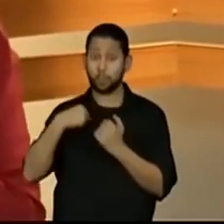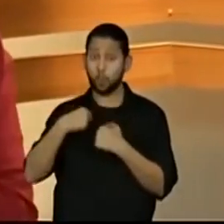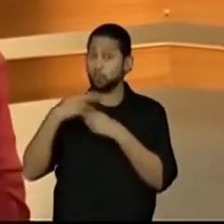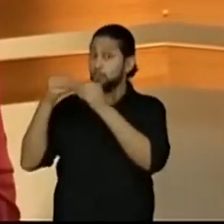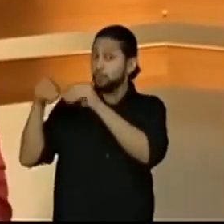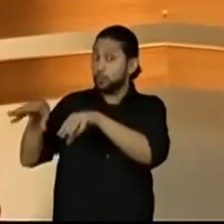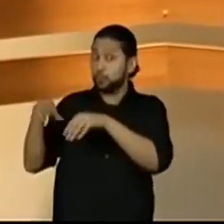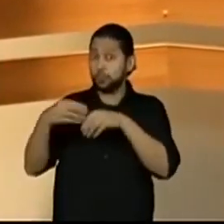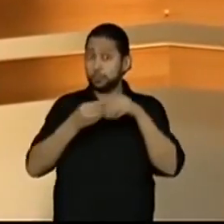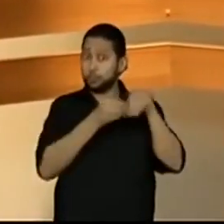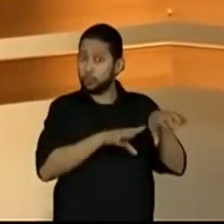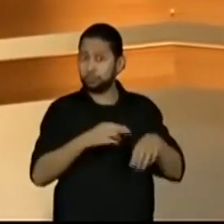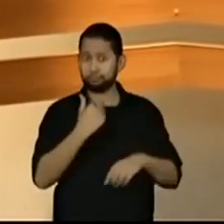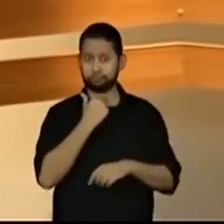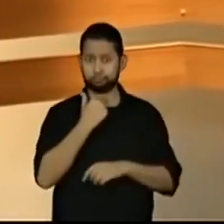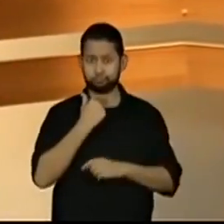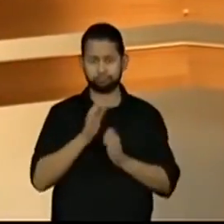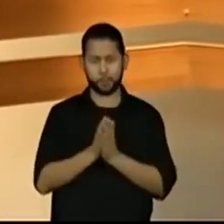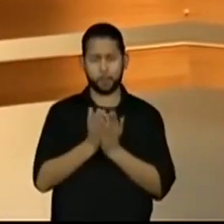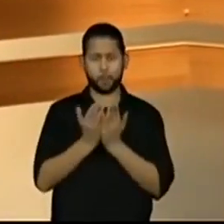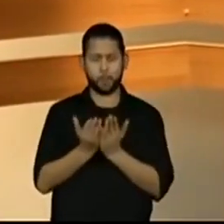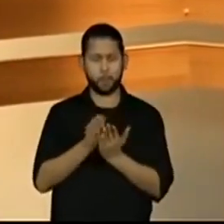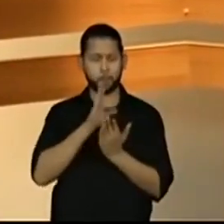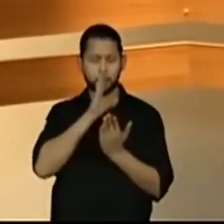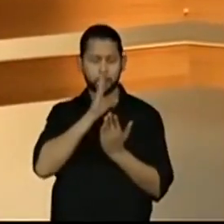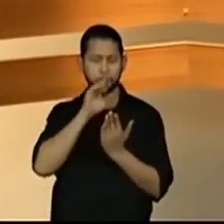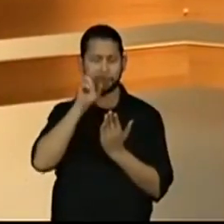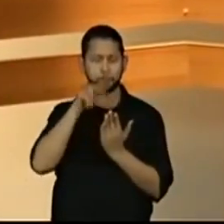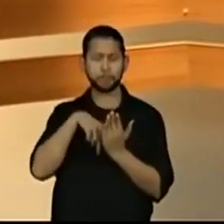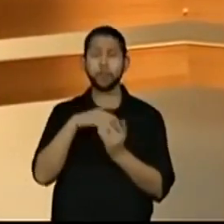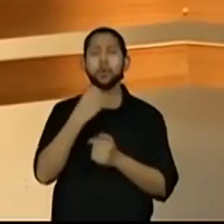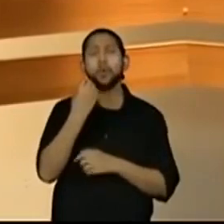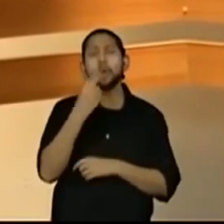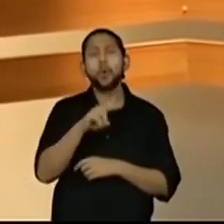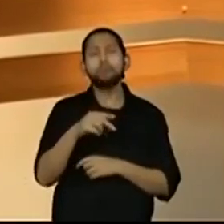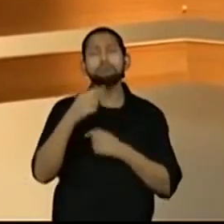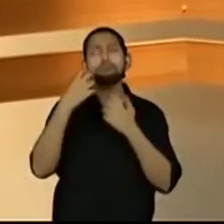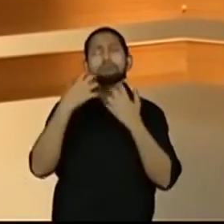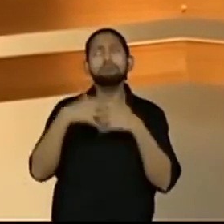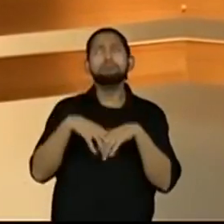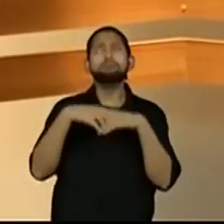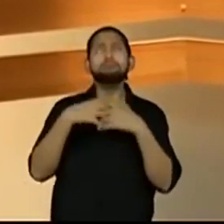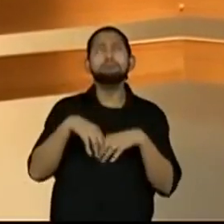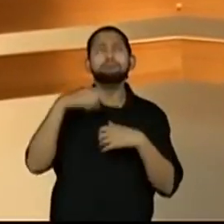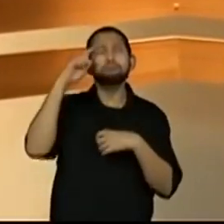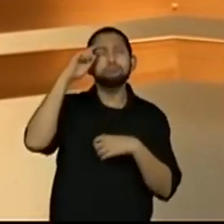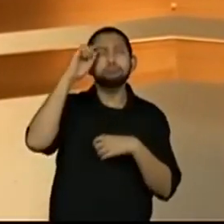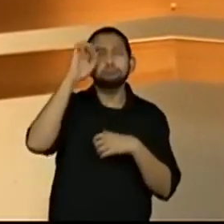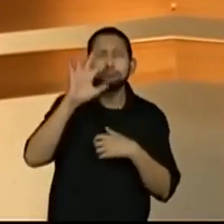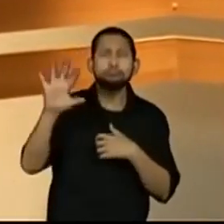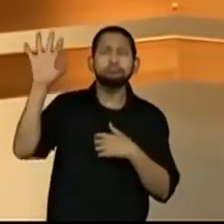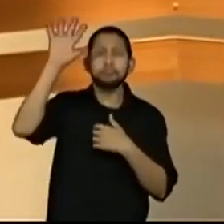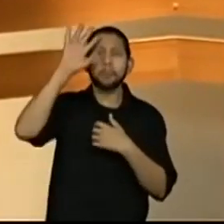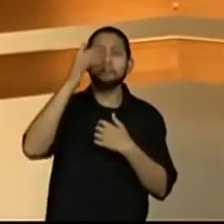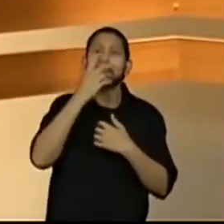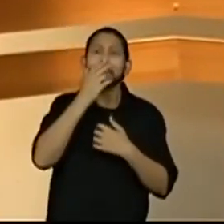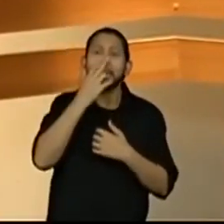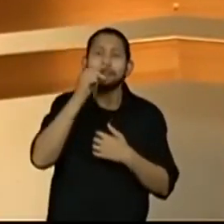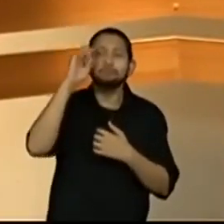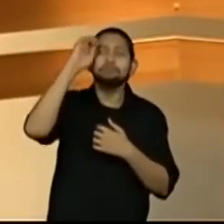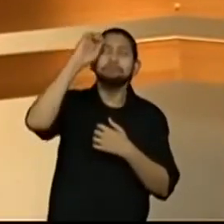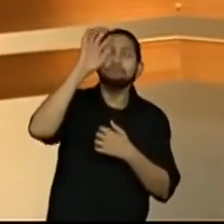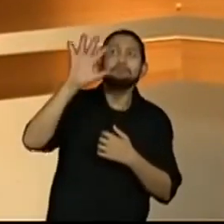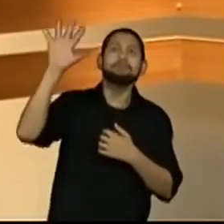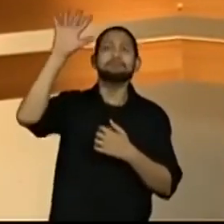outro, para interiorizar também tudo aquilo que eu estou lendo, aprendendo